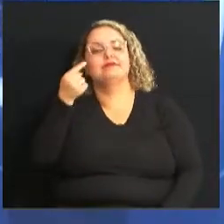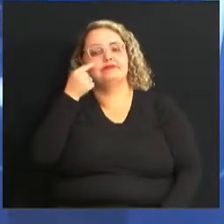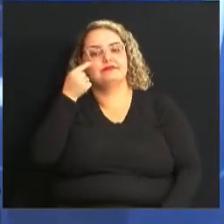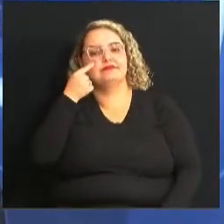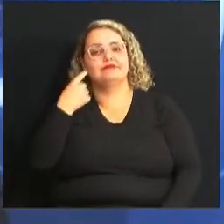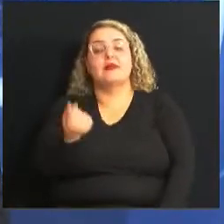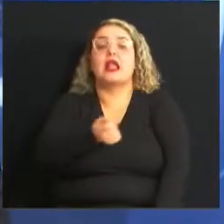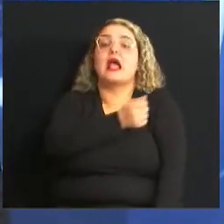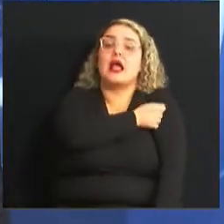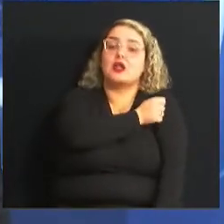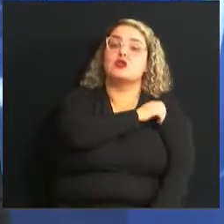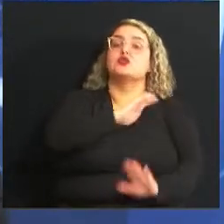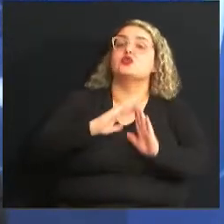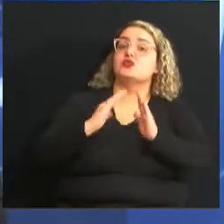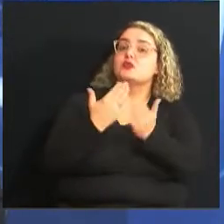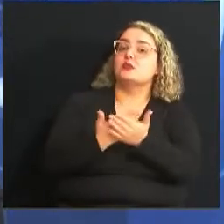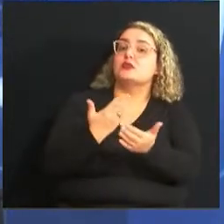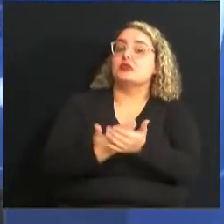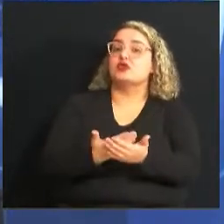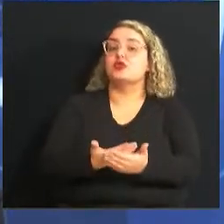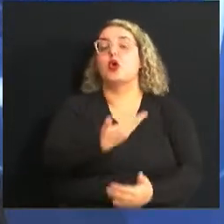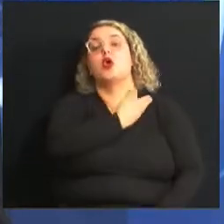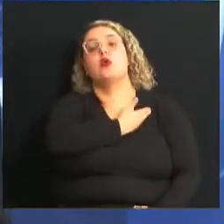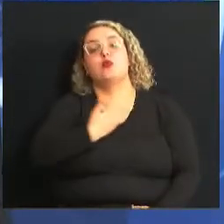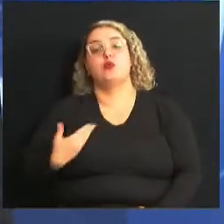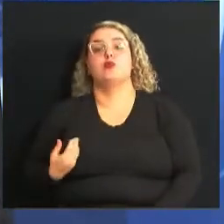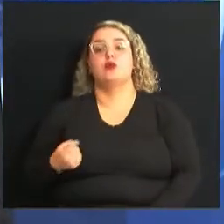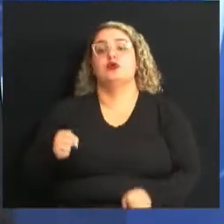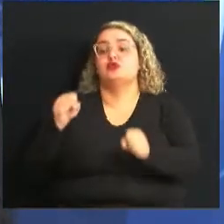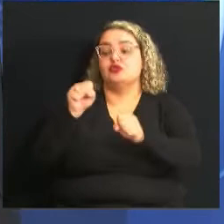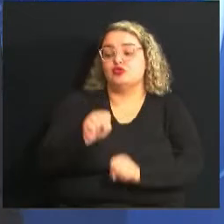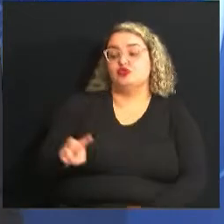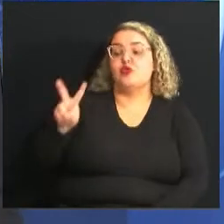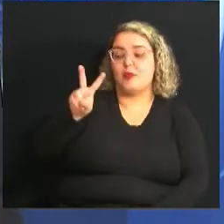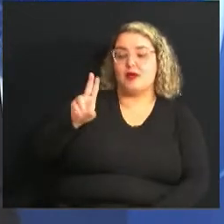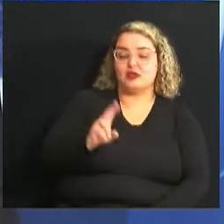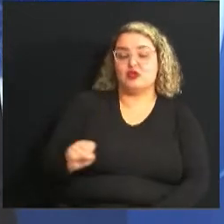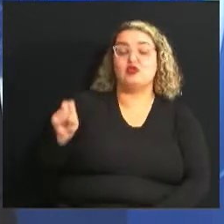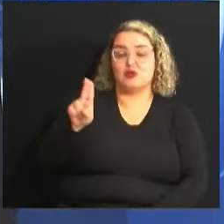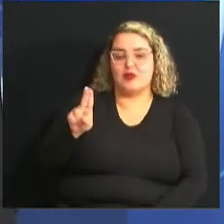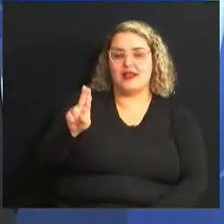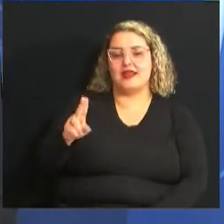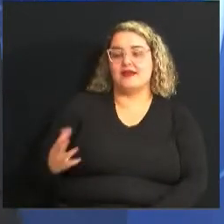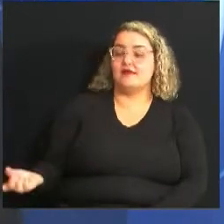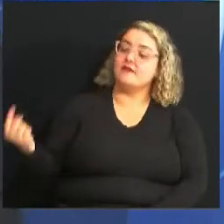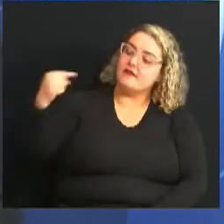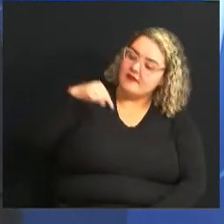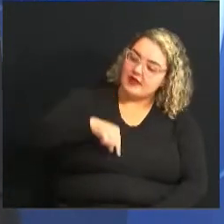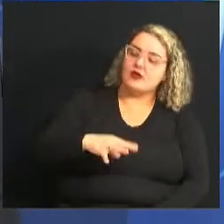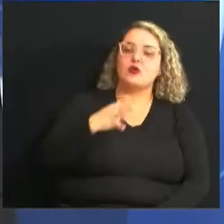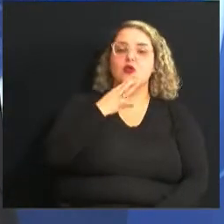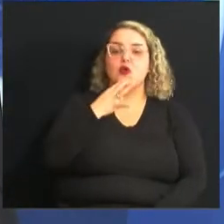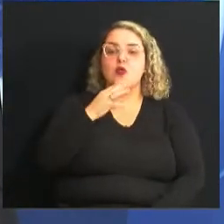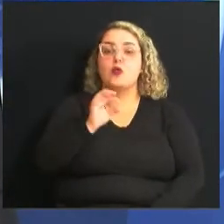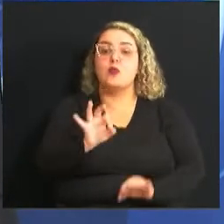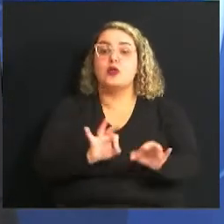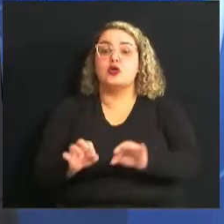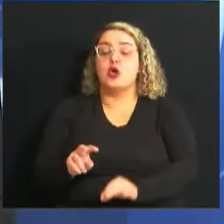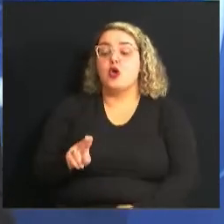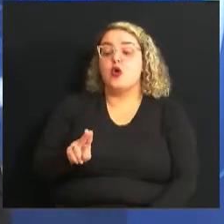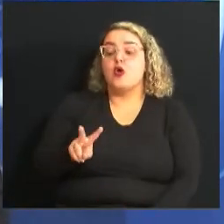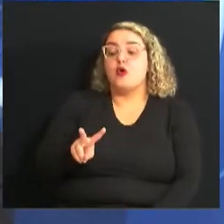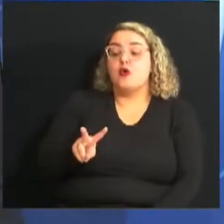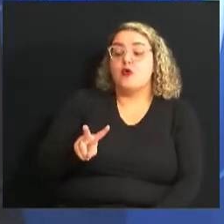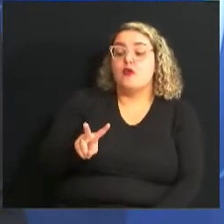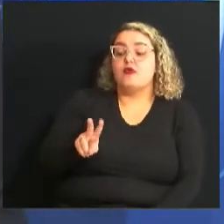uma escola pública de Sumaré, aqui ao lado de Campinas, veio conhecer o projeto Vulcão, que tem arte urbana